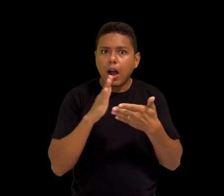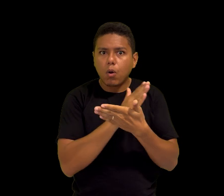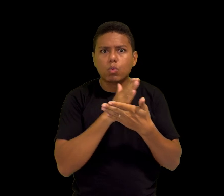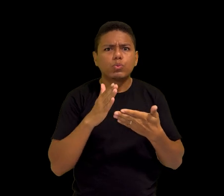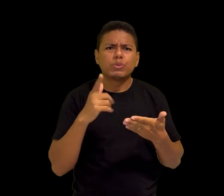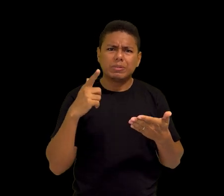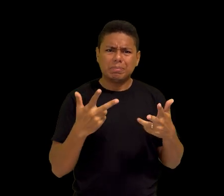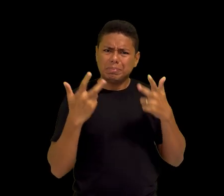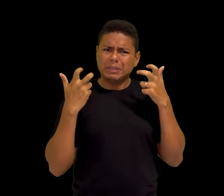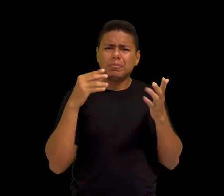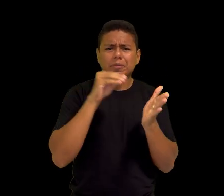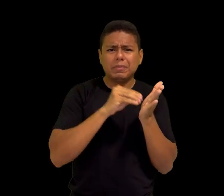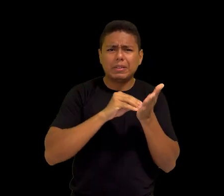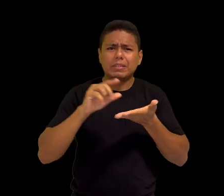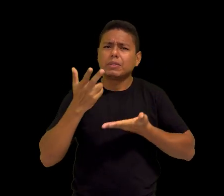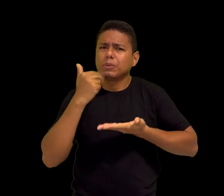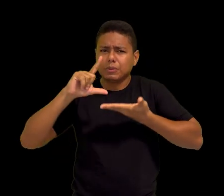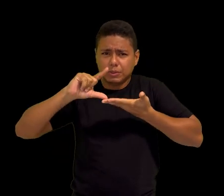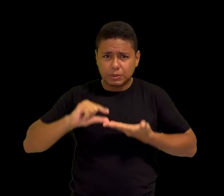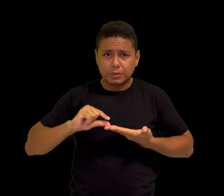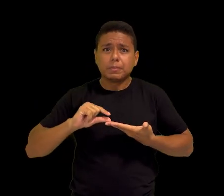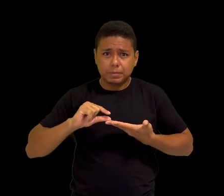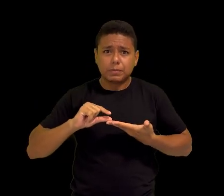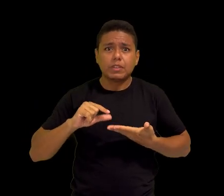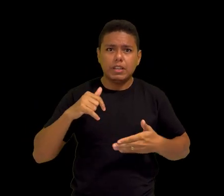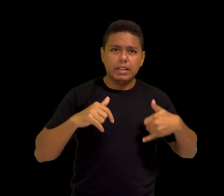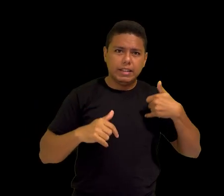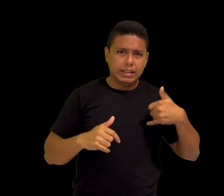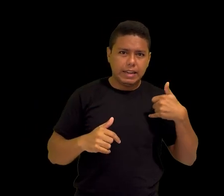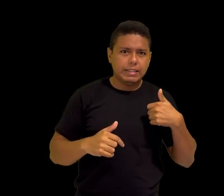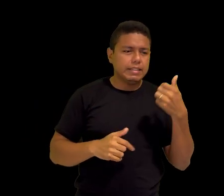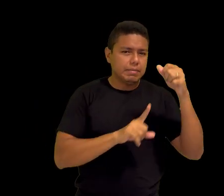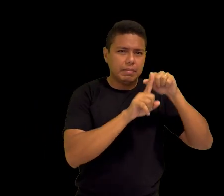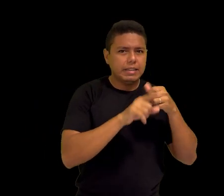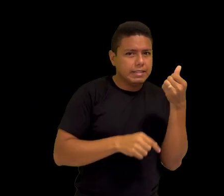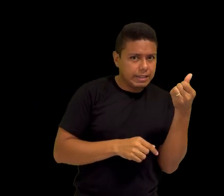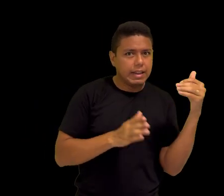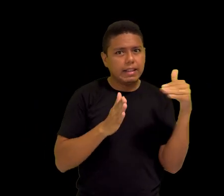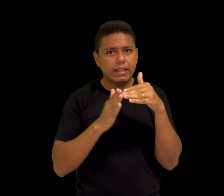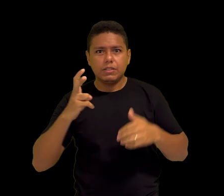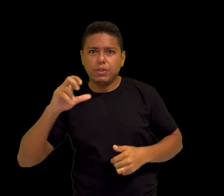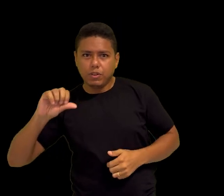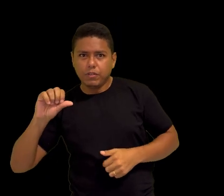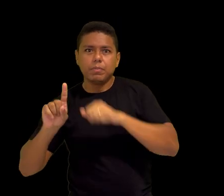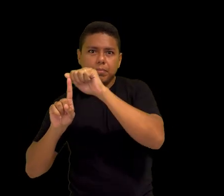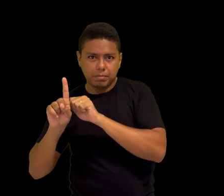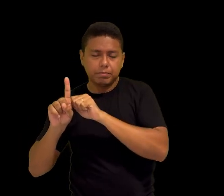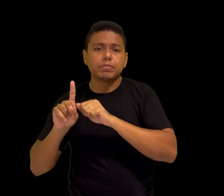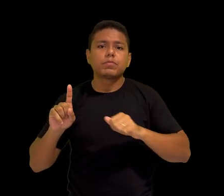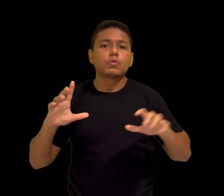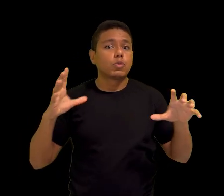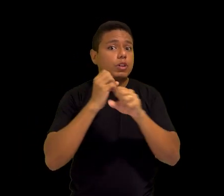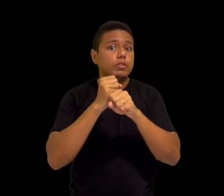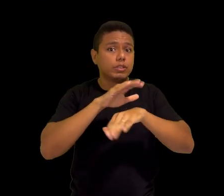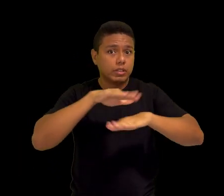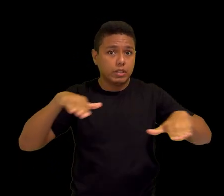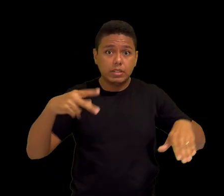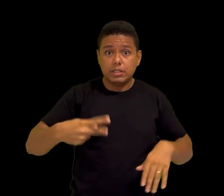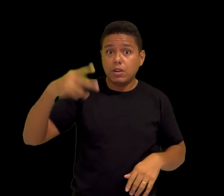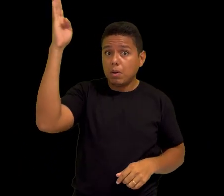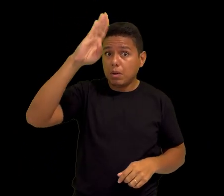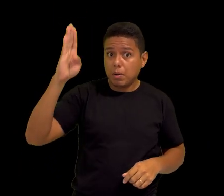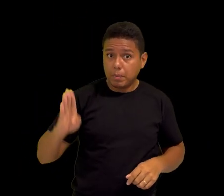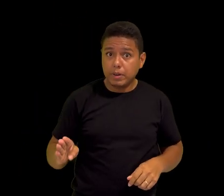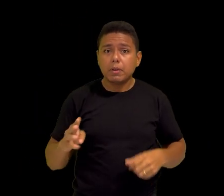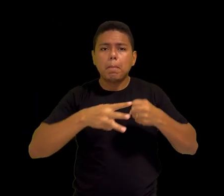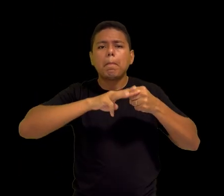de deficiências de micronutrientes nesse grupo etário, 6 a 59 meses, né, o total de crianças. E a gente observa, então, aqui, para o Brasil,